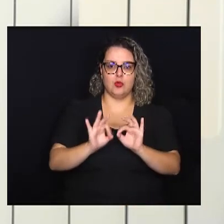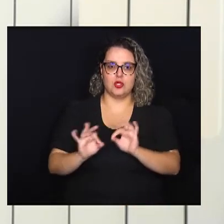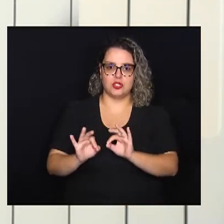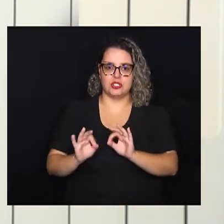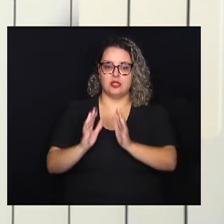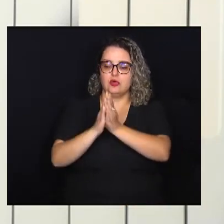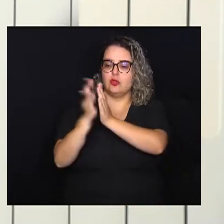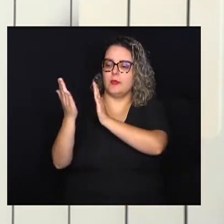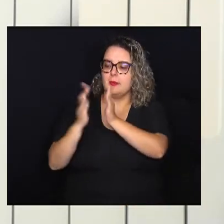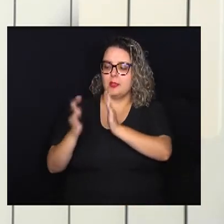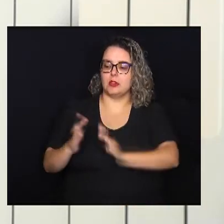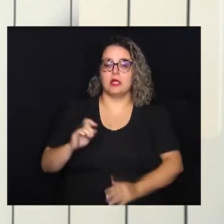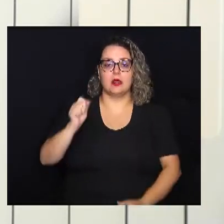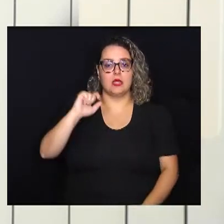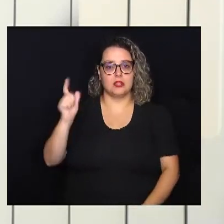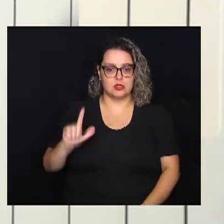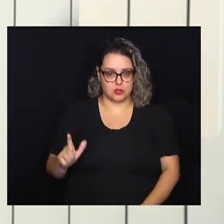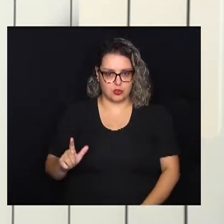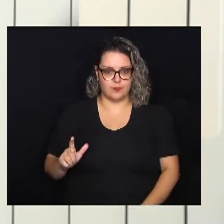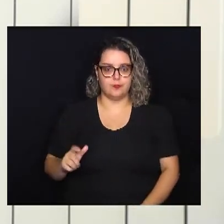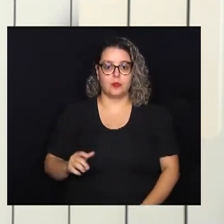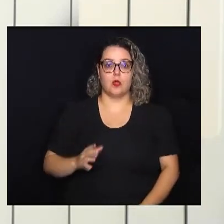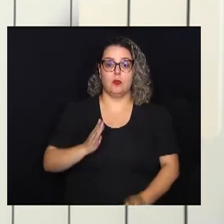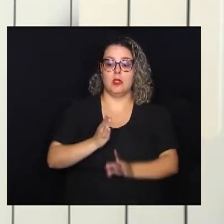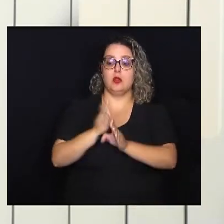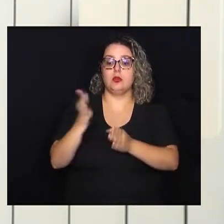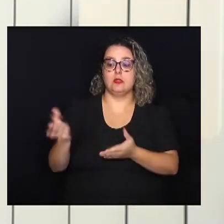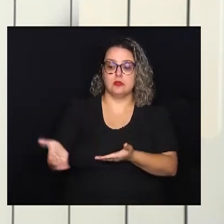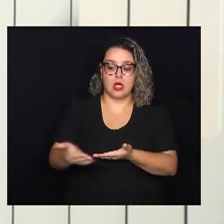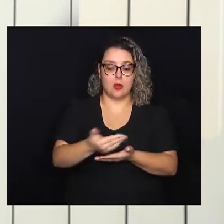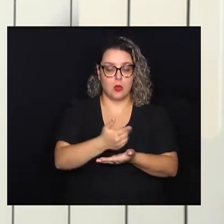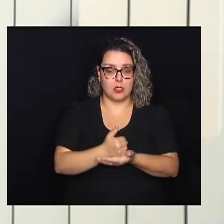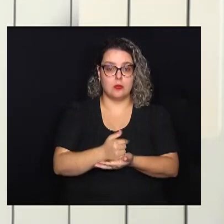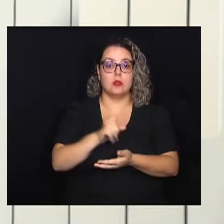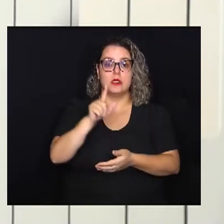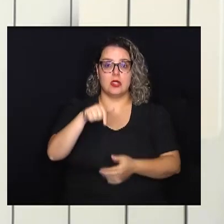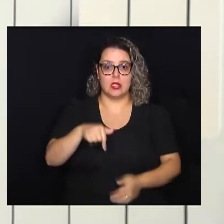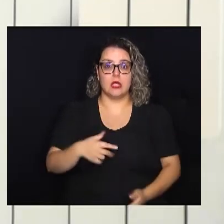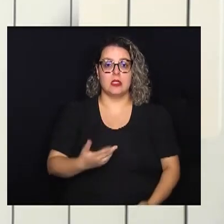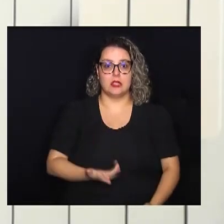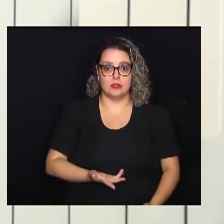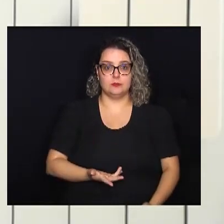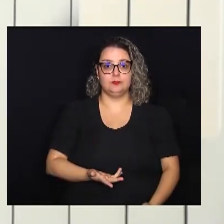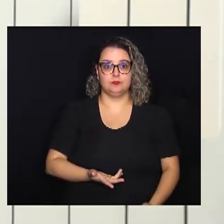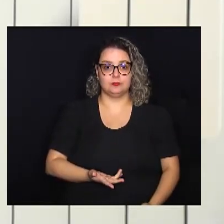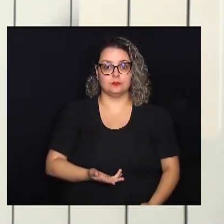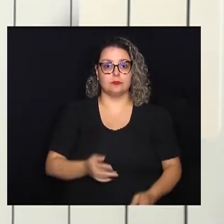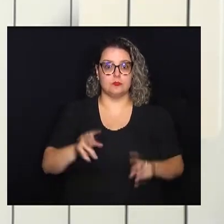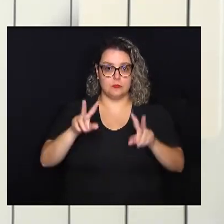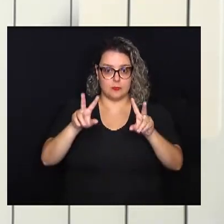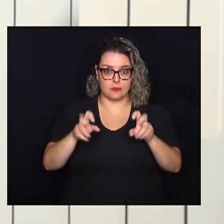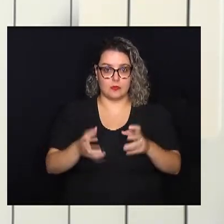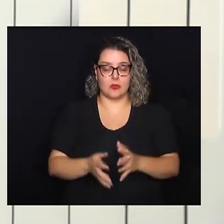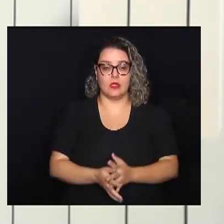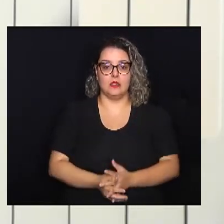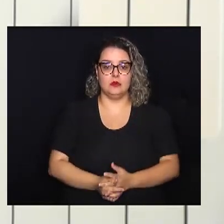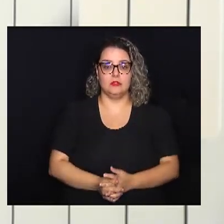uma descoberta acolhedora que trata justamente aí dessa questão